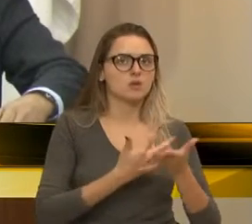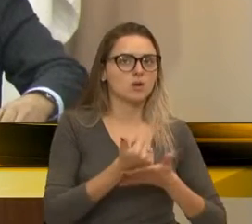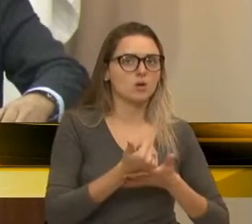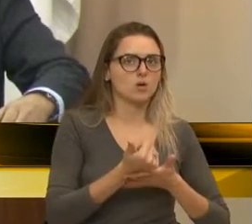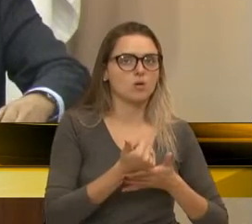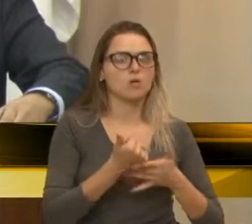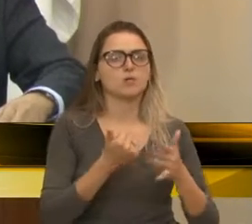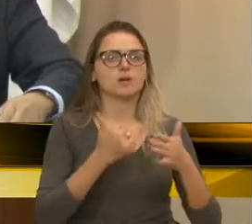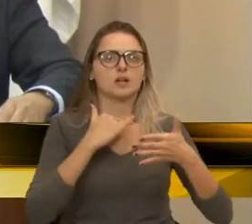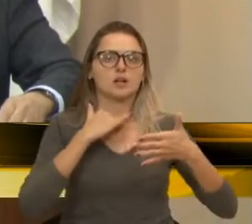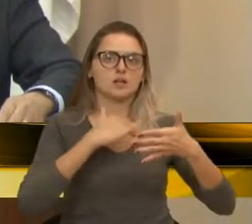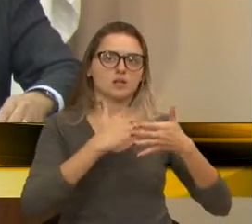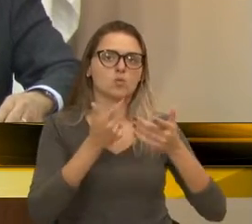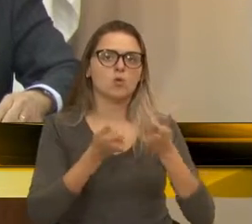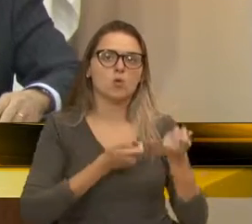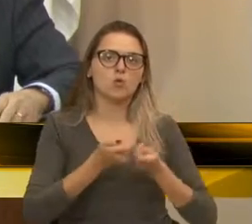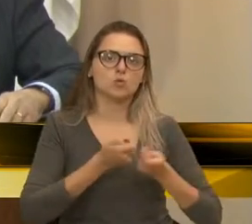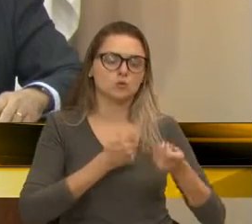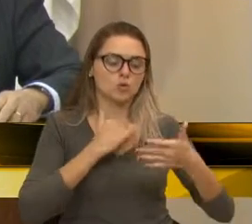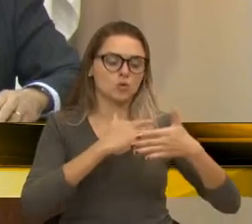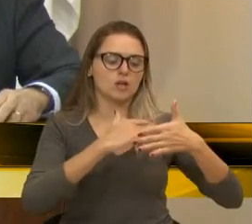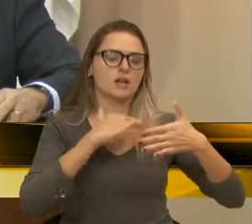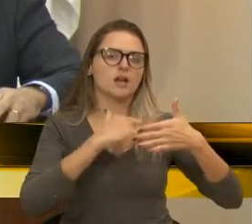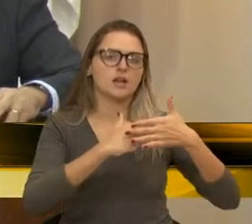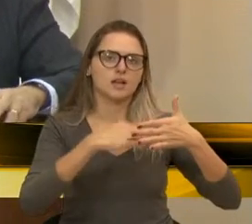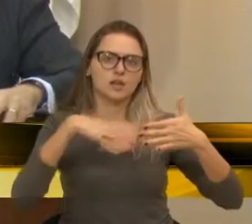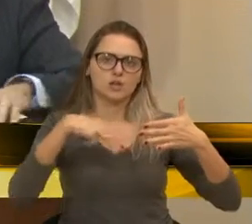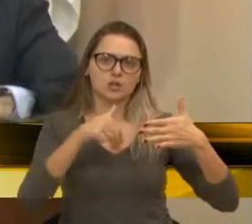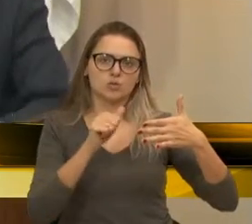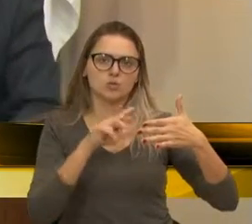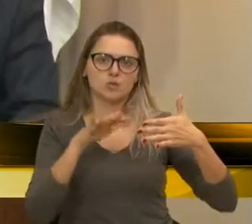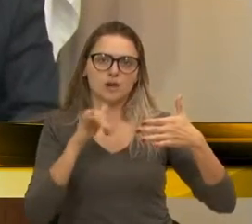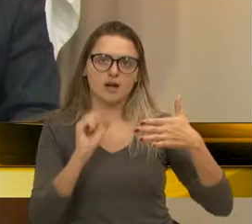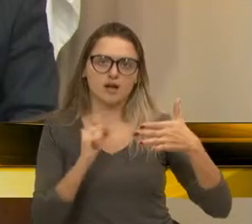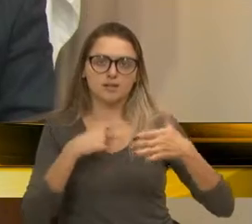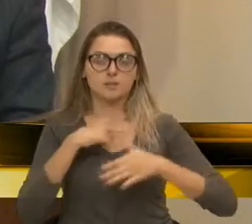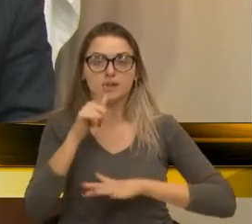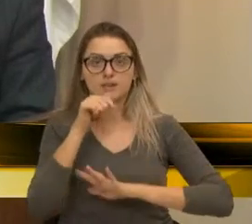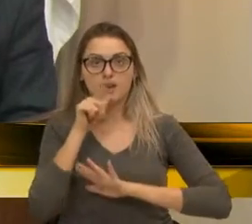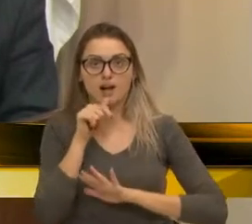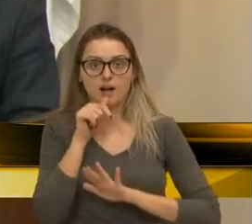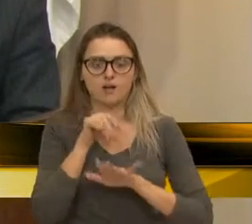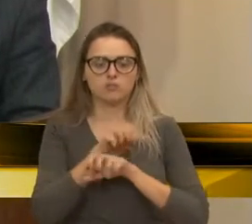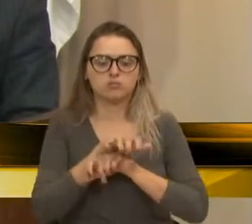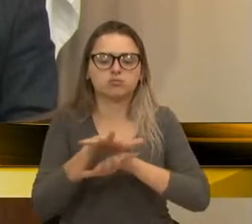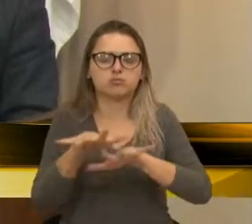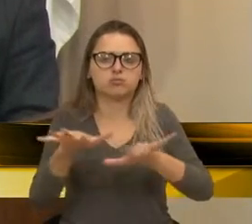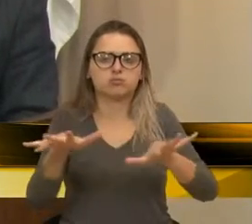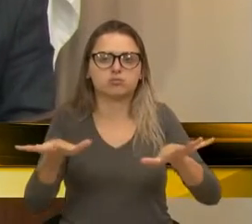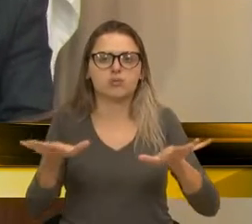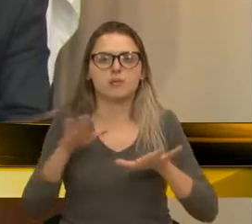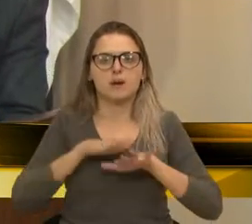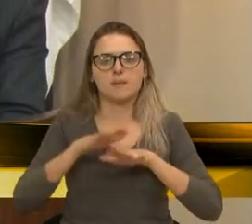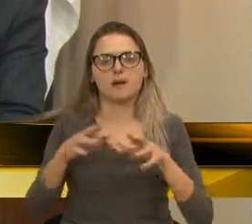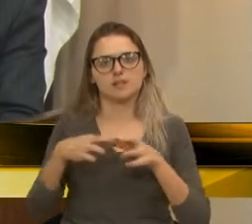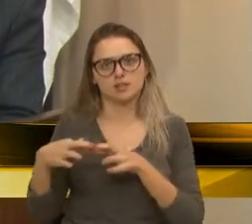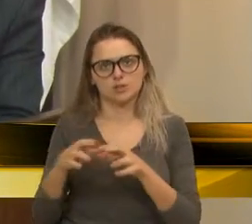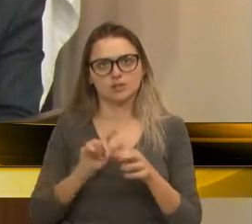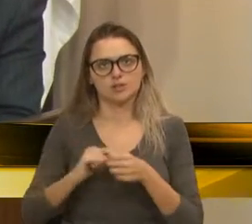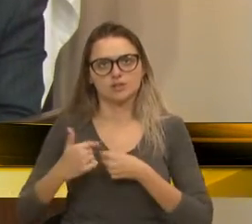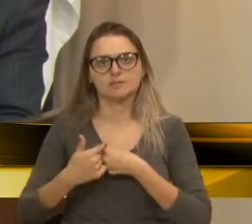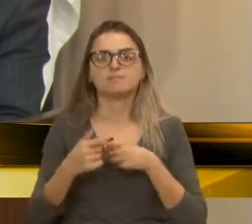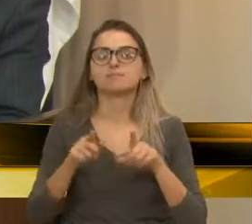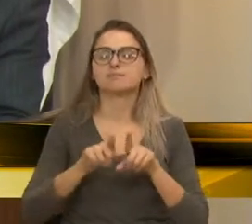sistema Marrecas, para garantir o abastecimento de água no nosso município. Pontualmente, vereador Eloy